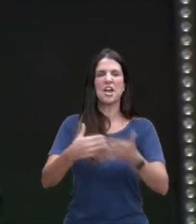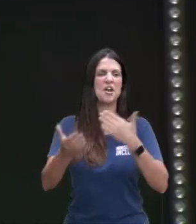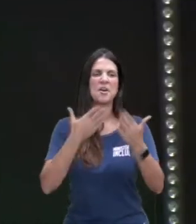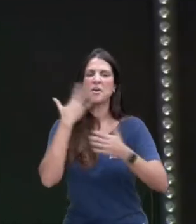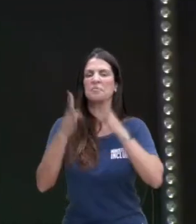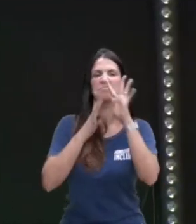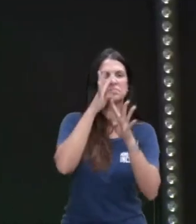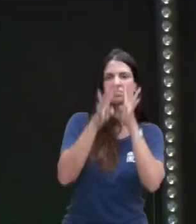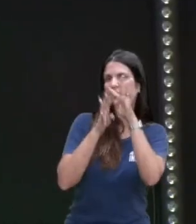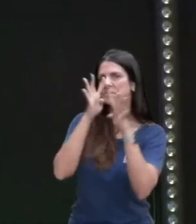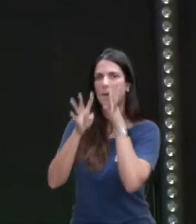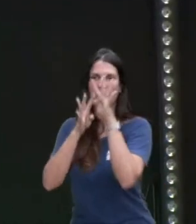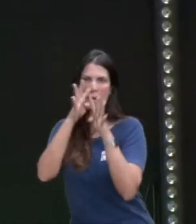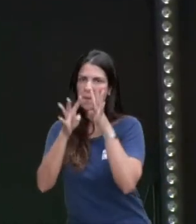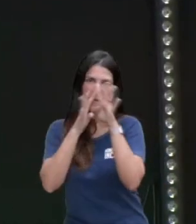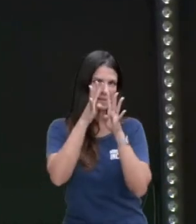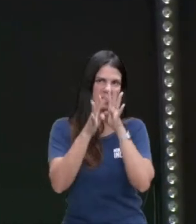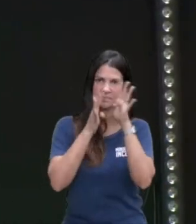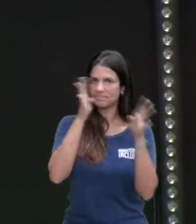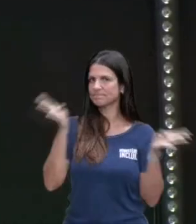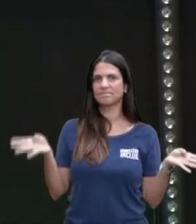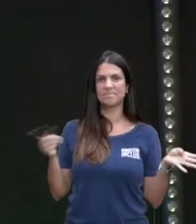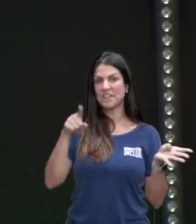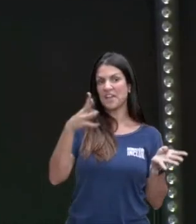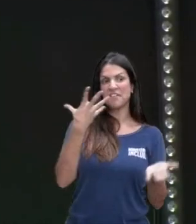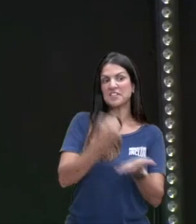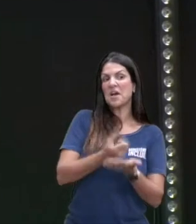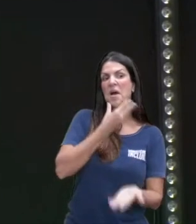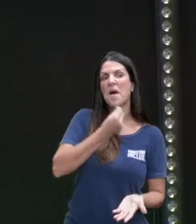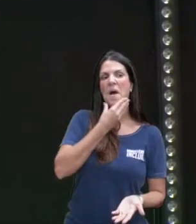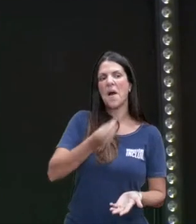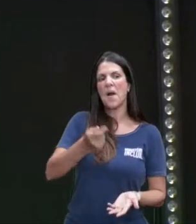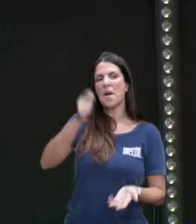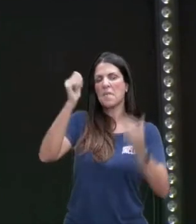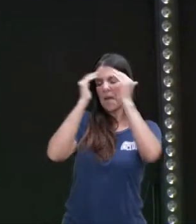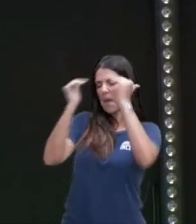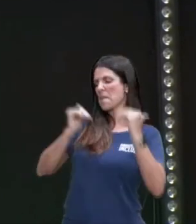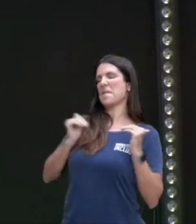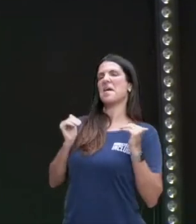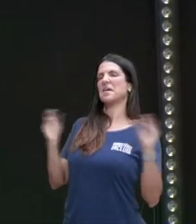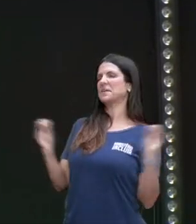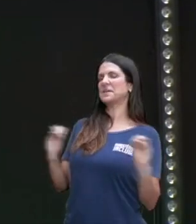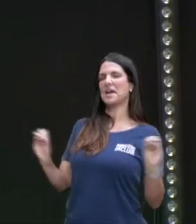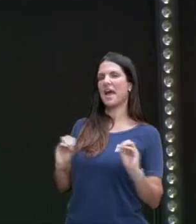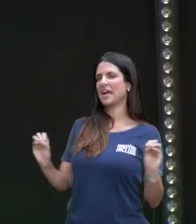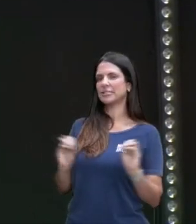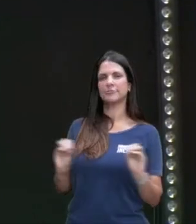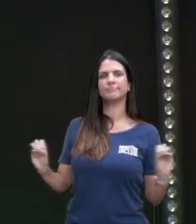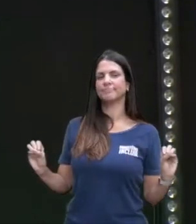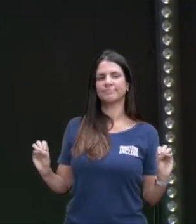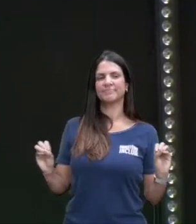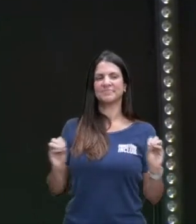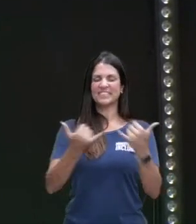Oi você Aceita esse jagunço que não te respeita o que desmanchou namoro com você para ficar com a sua